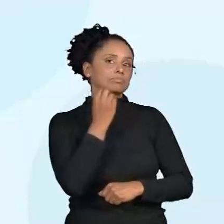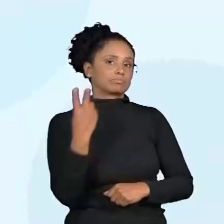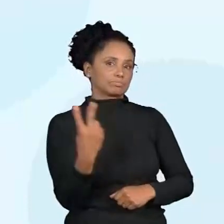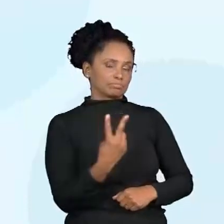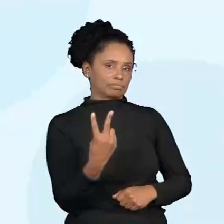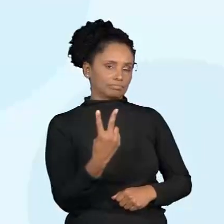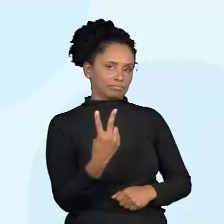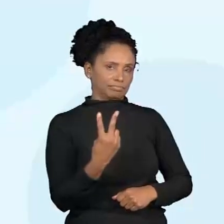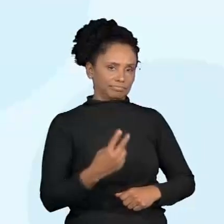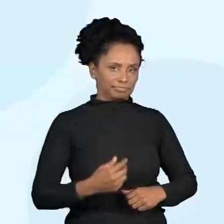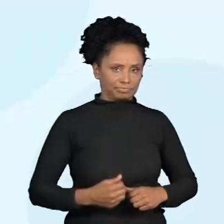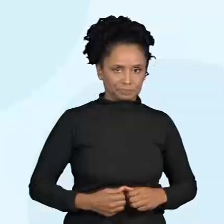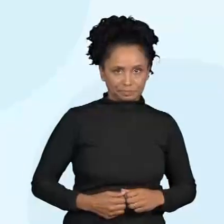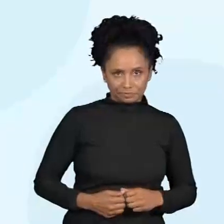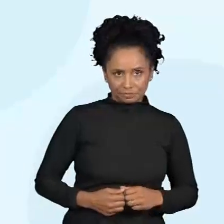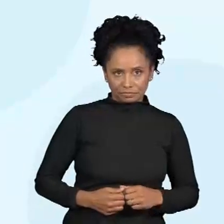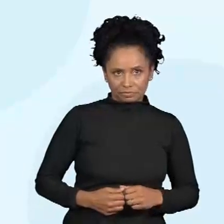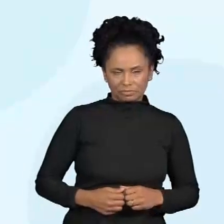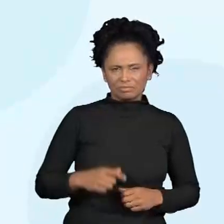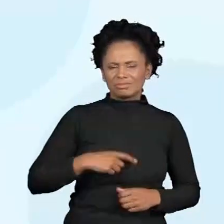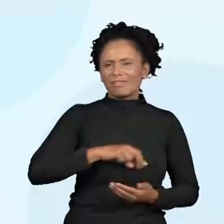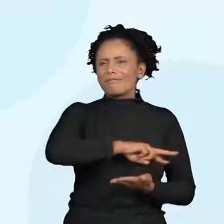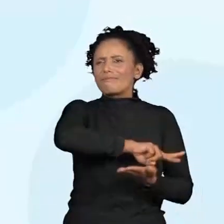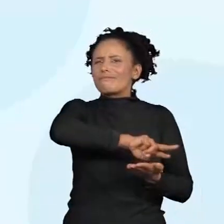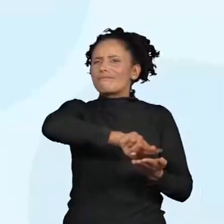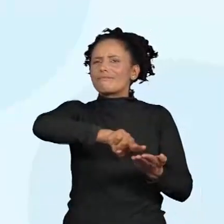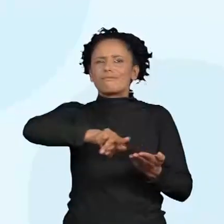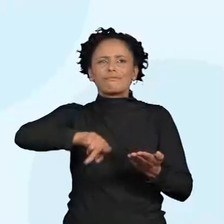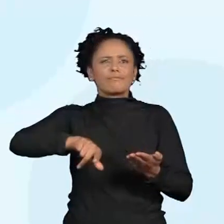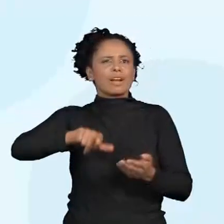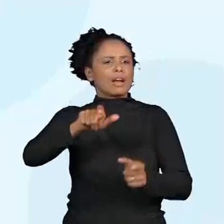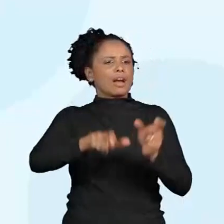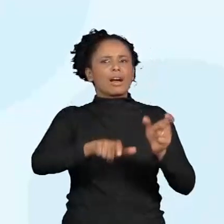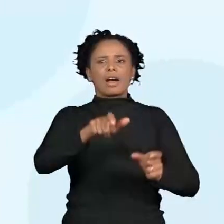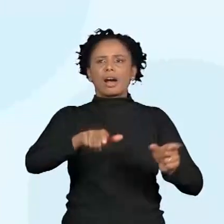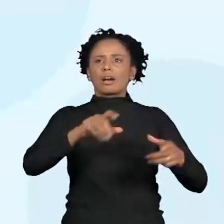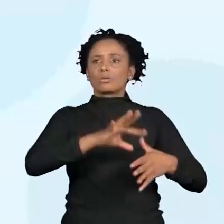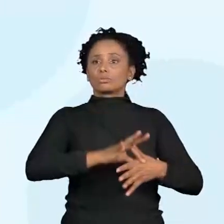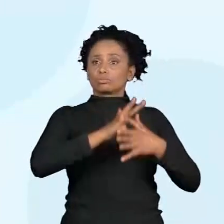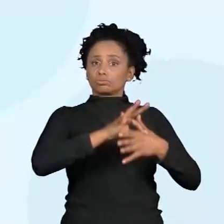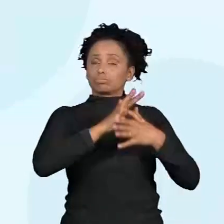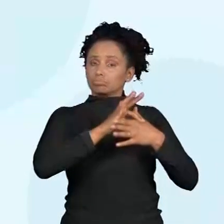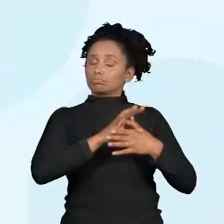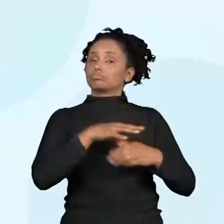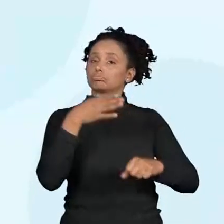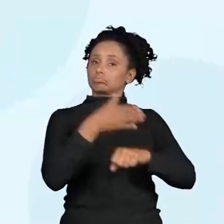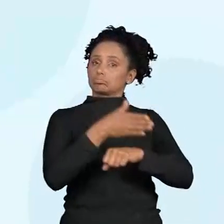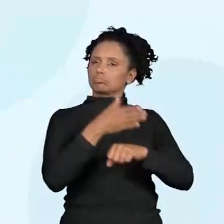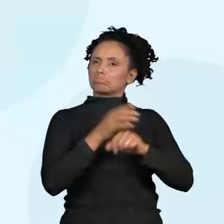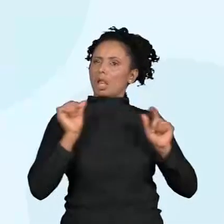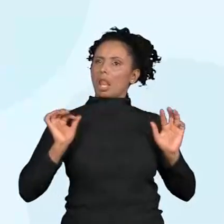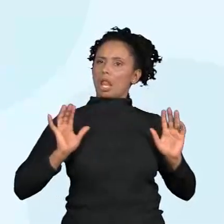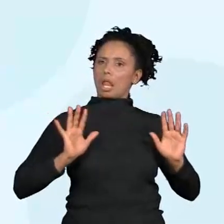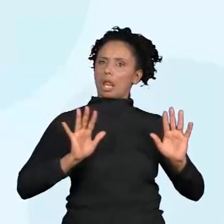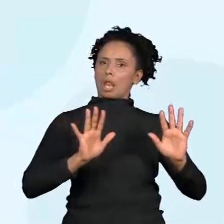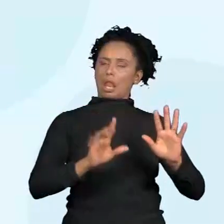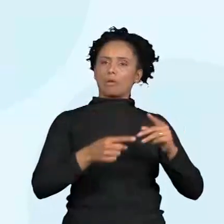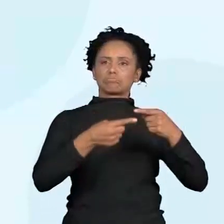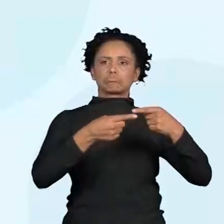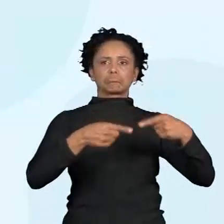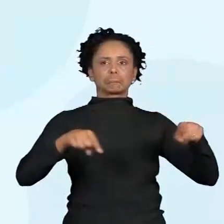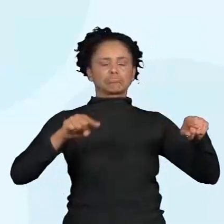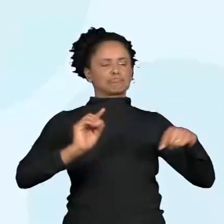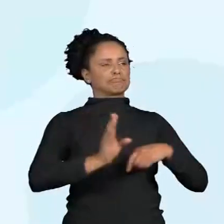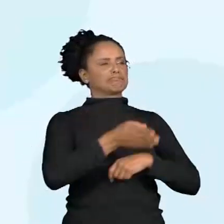II, e diversas outras autoridades. Muito bem, então já sei aí que